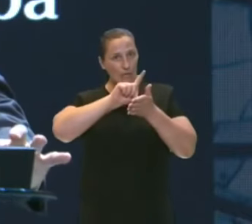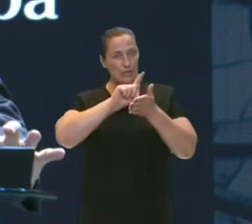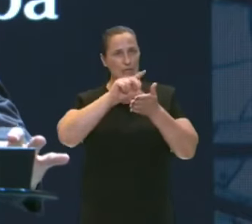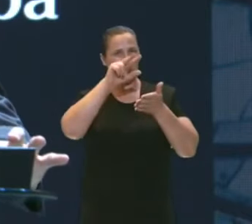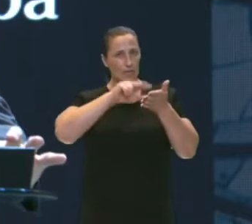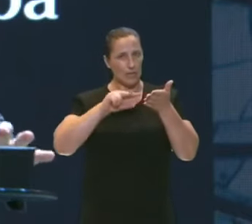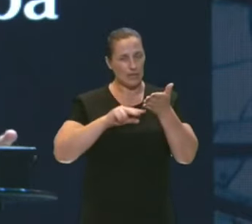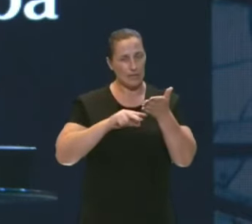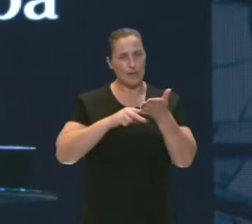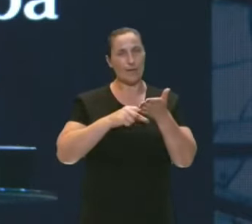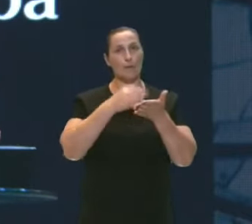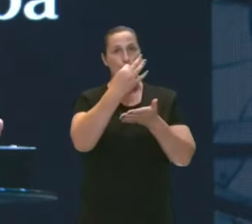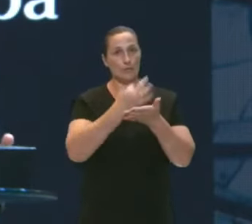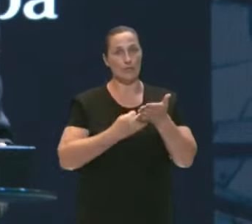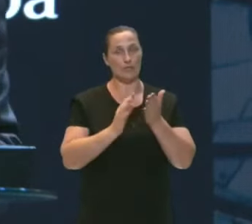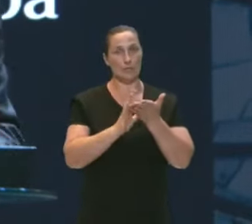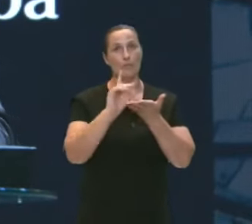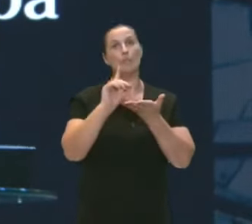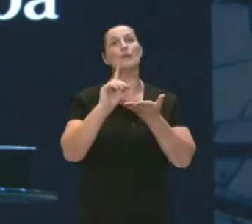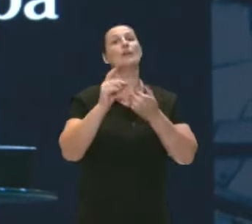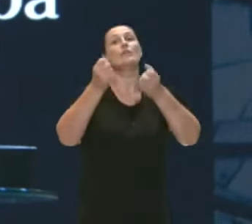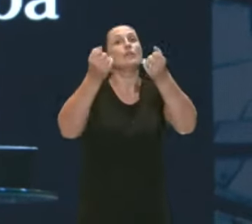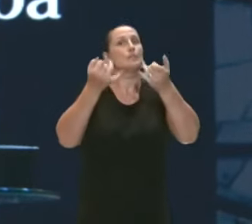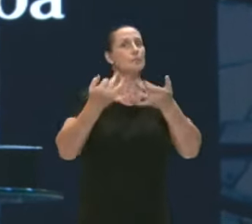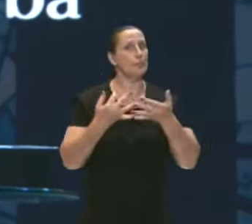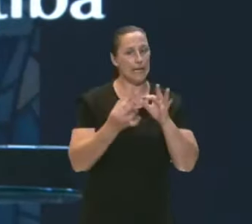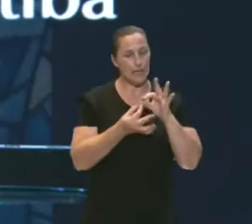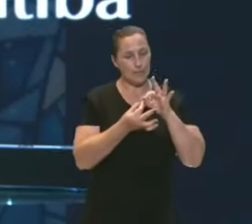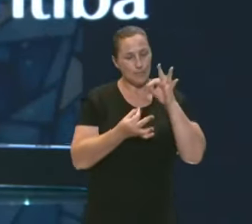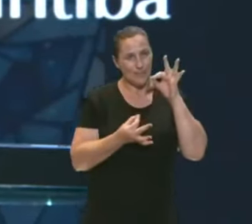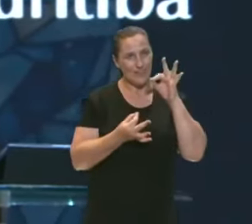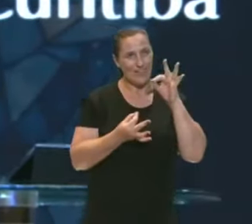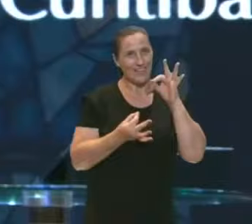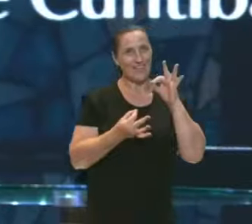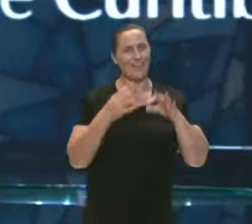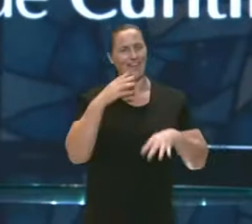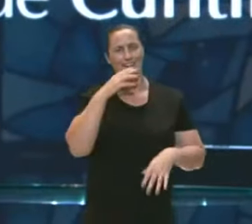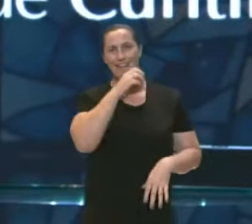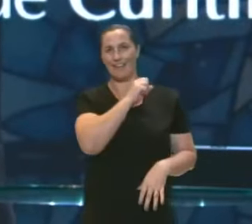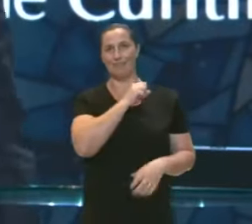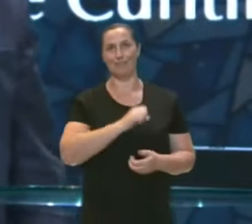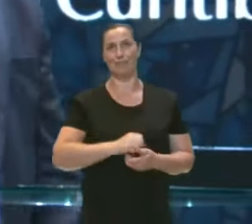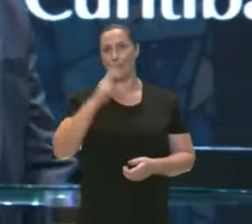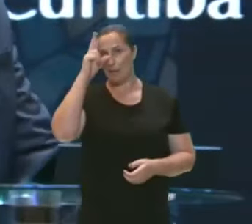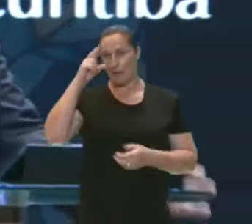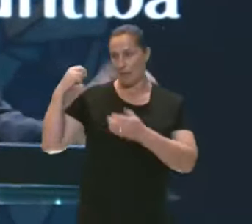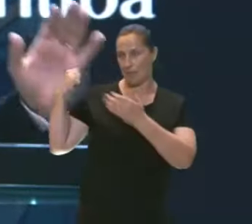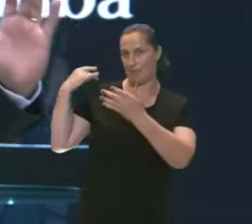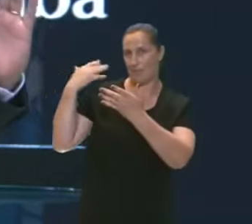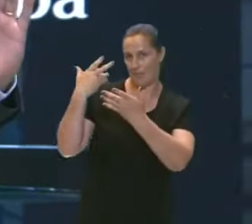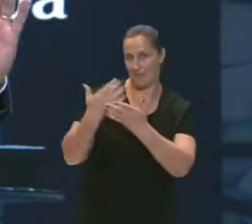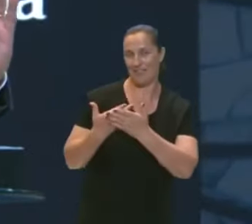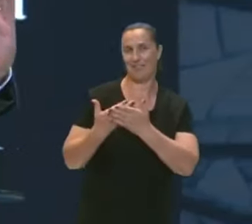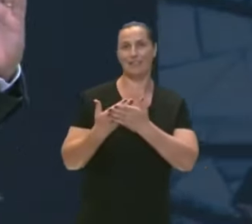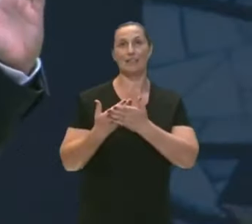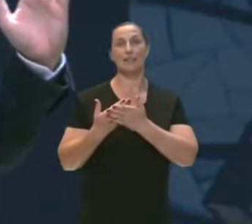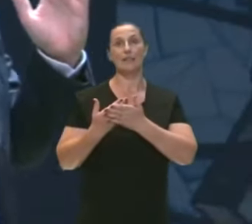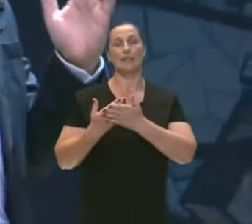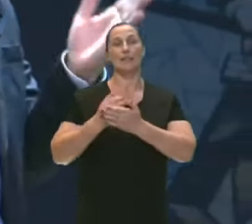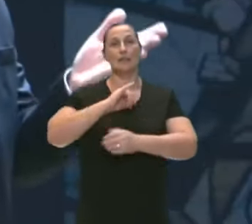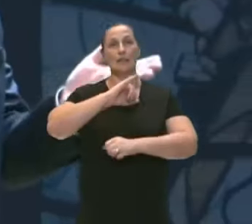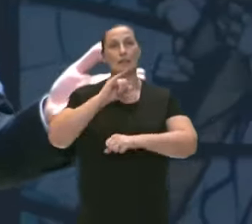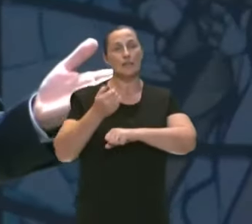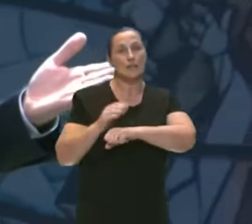versículo 25, vou ter que fazer aqui um breve resumo dessa história, só para a gente lembrar, tá bom? Jacó, pai